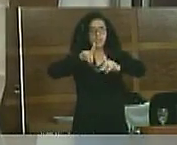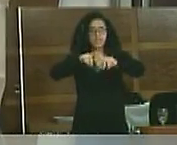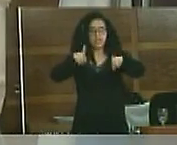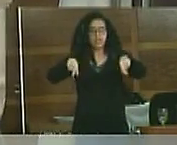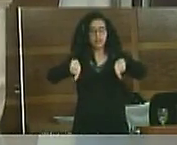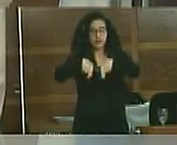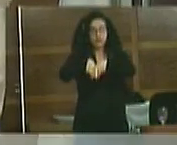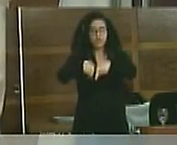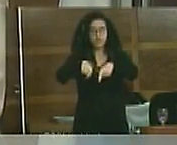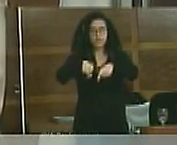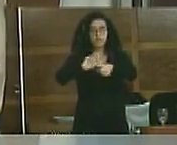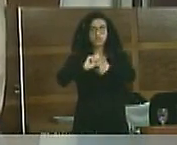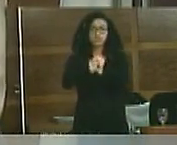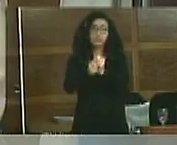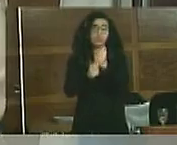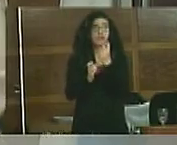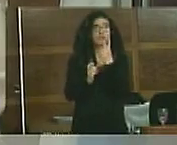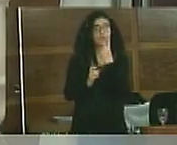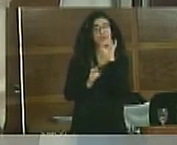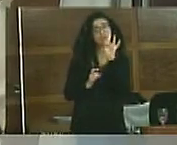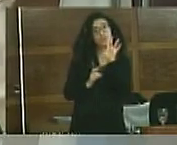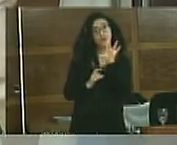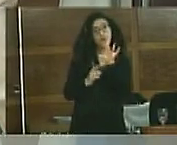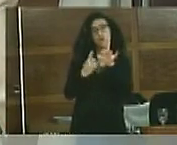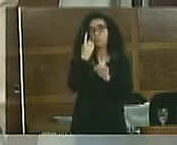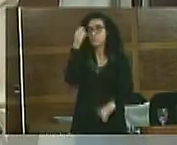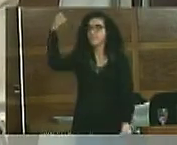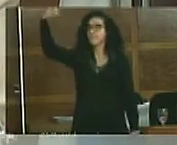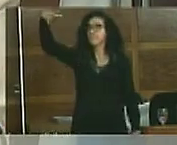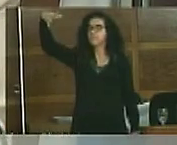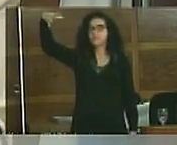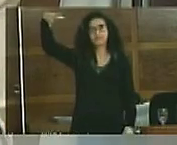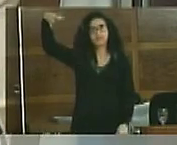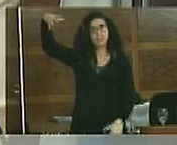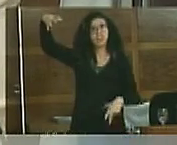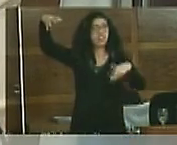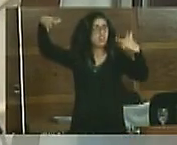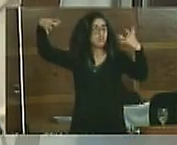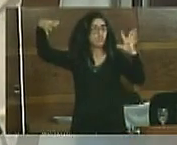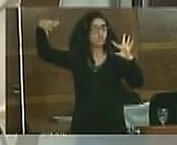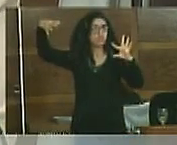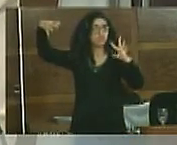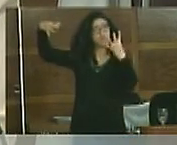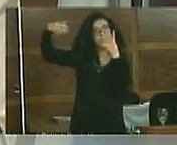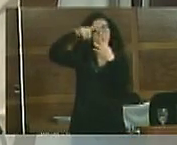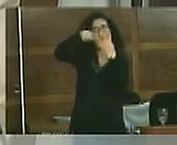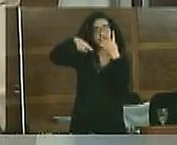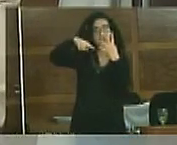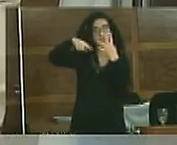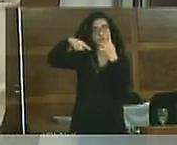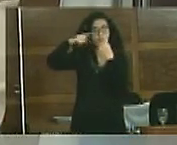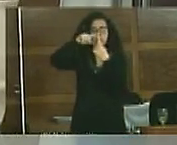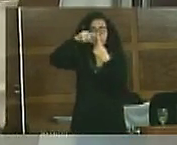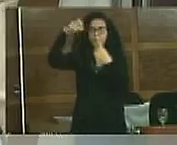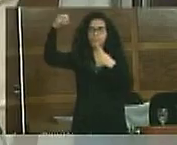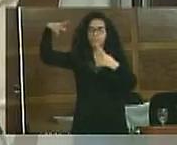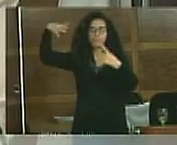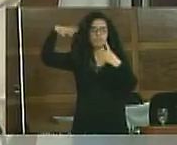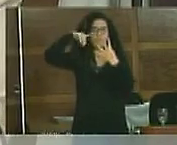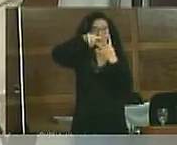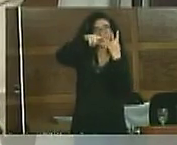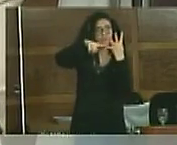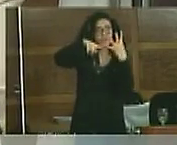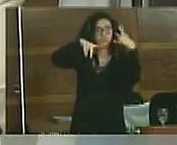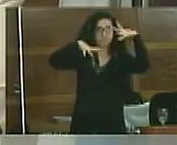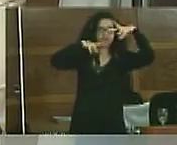só um está funcionando. Então, não nos custa fazer a iluminação. Muitas pessoas